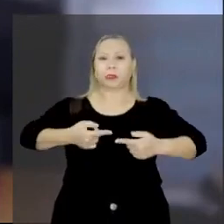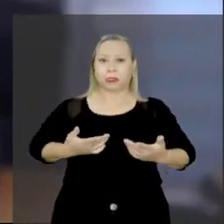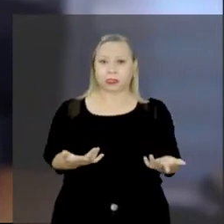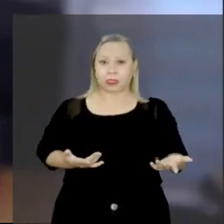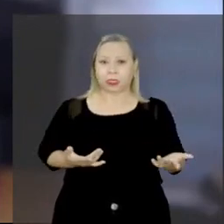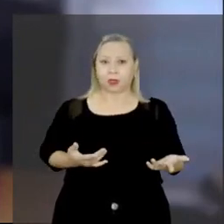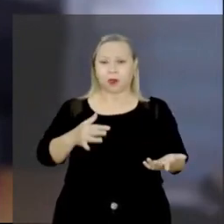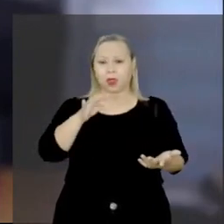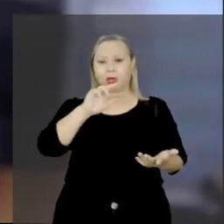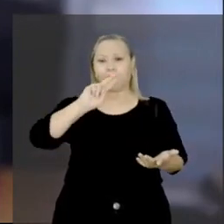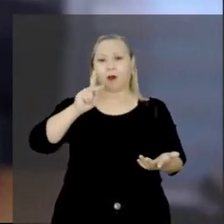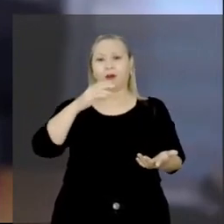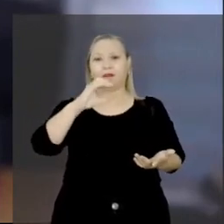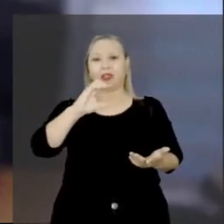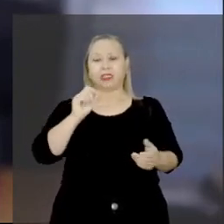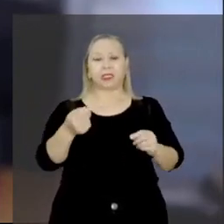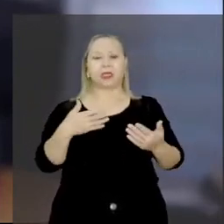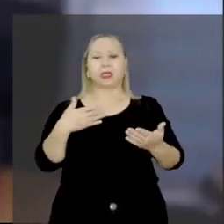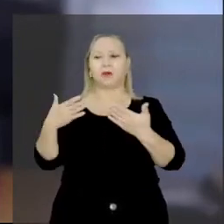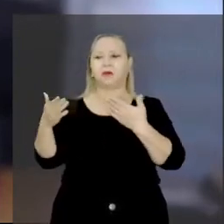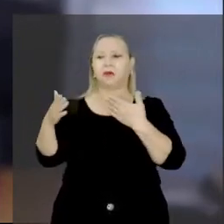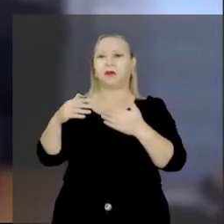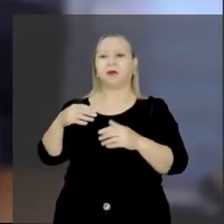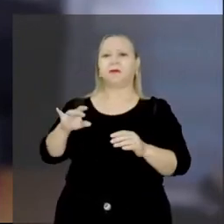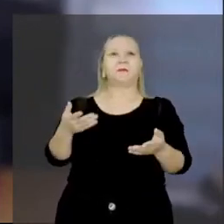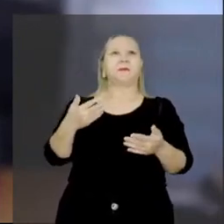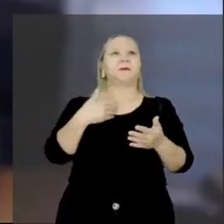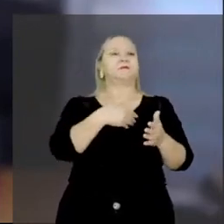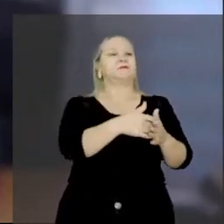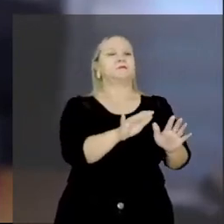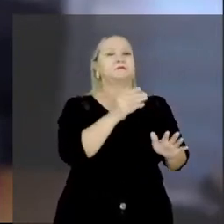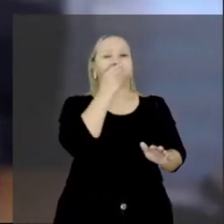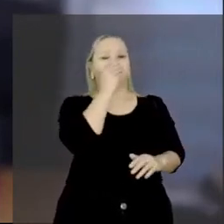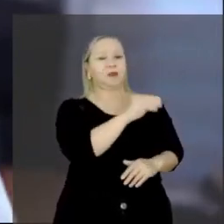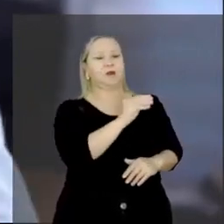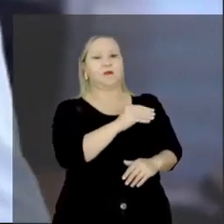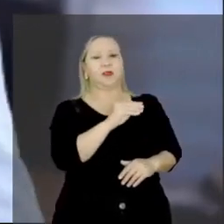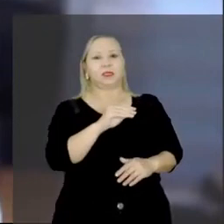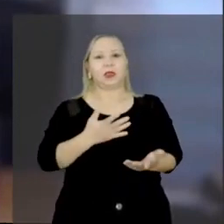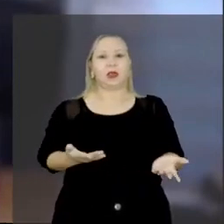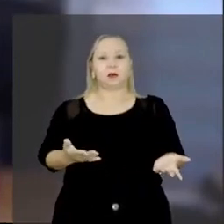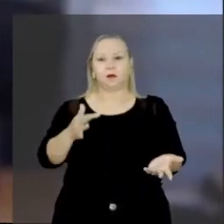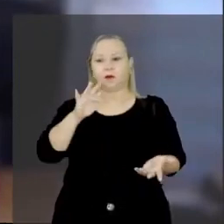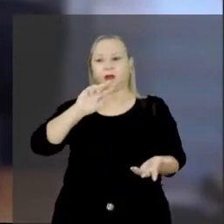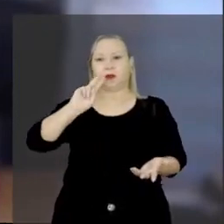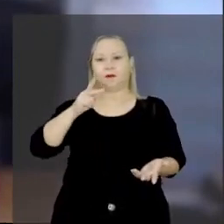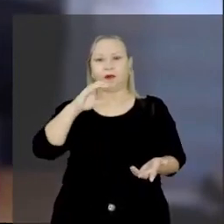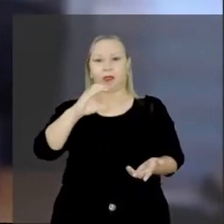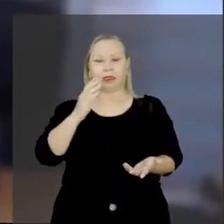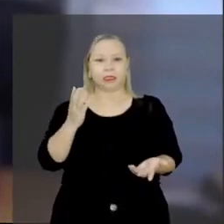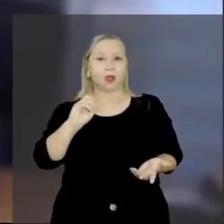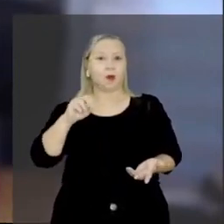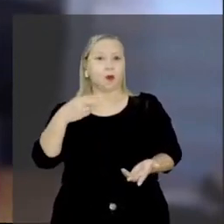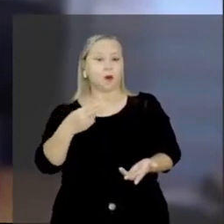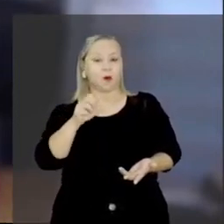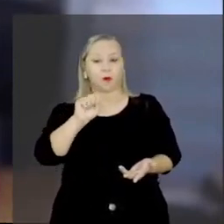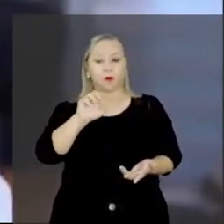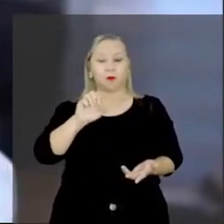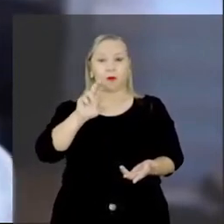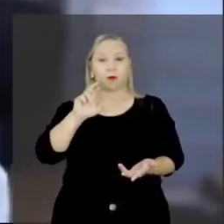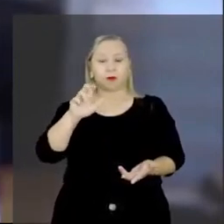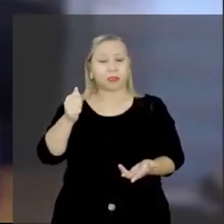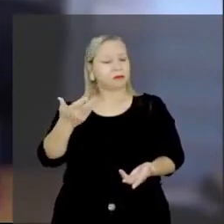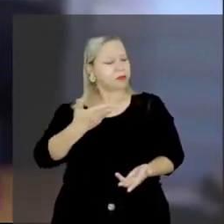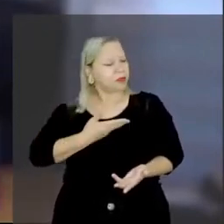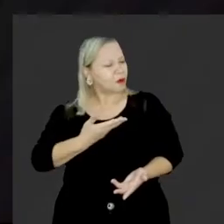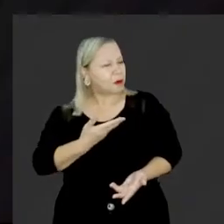definiu o partido que vai entrar. Eu ainda não defini a minha candidatura, porque eu devo definir agora no começo de abril, quando